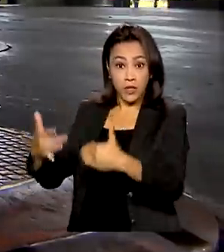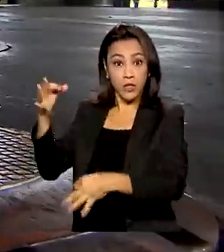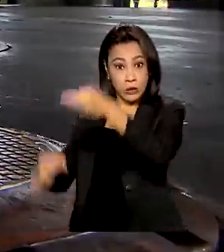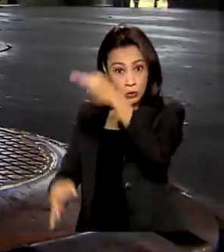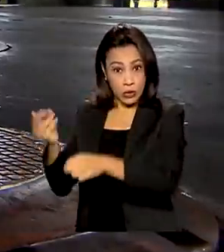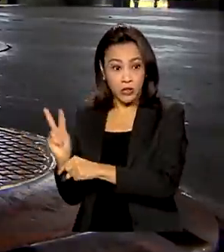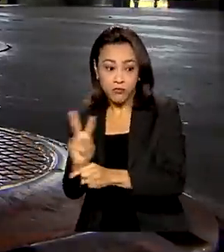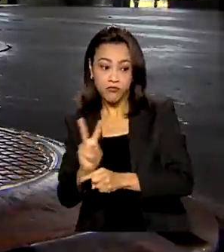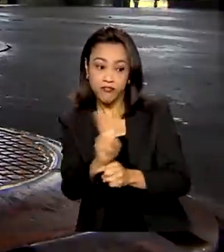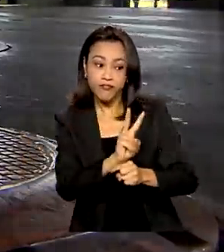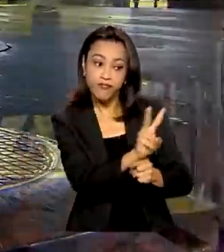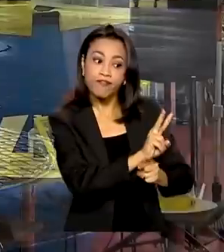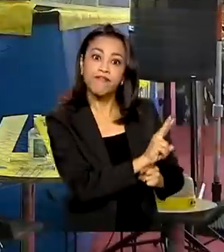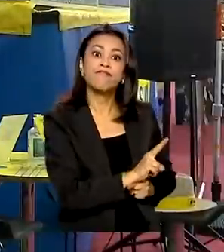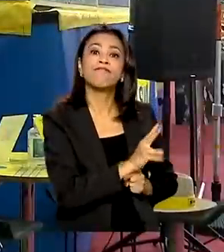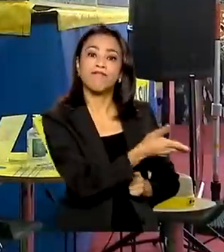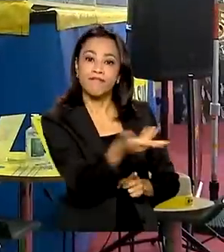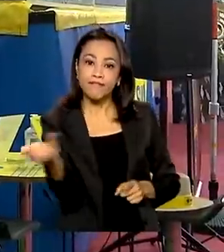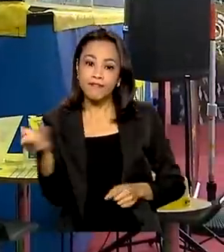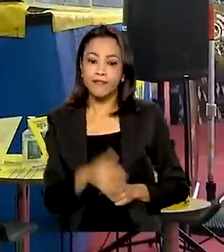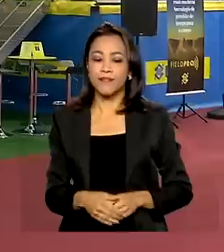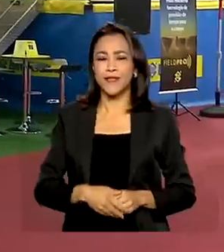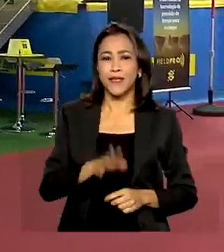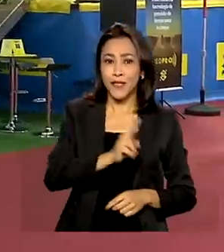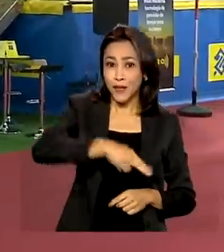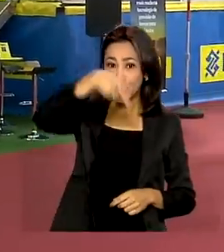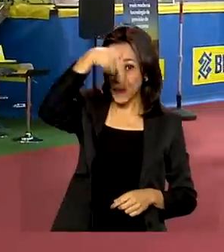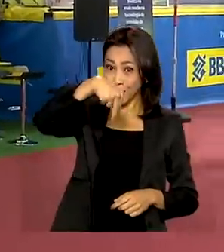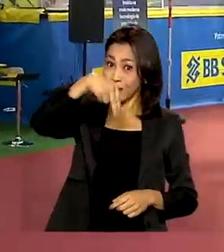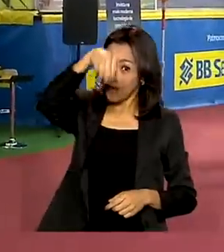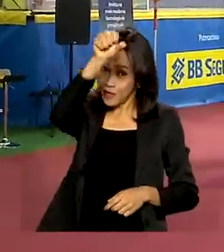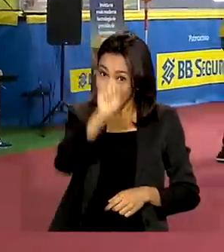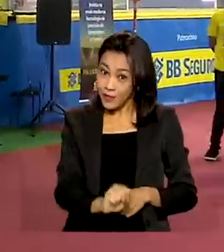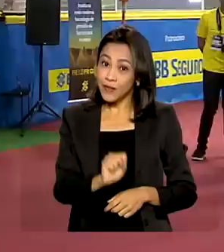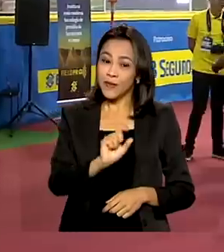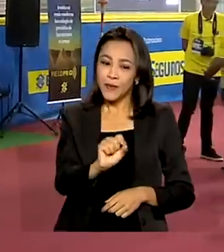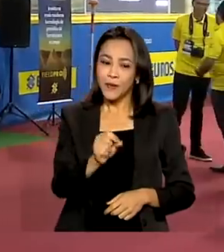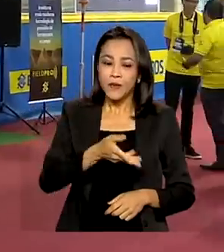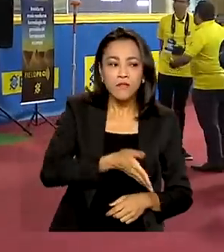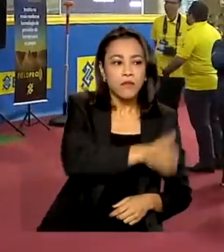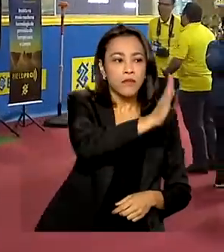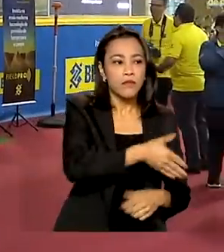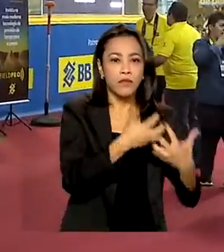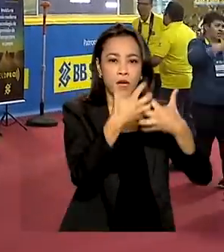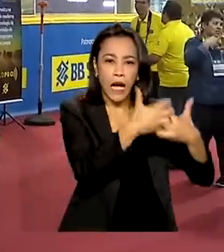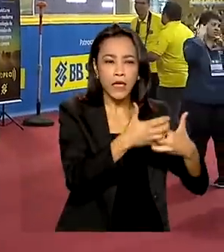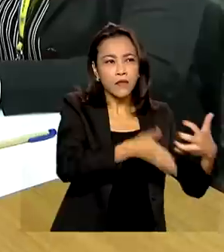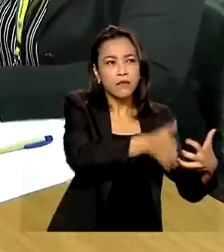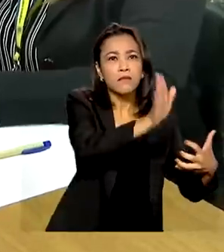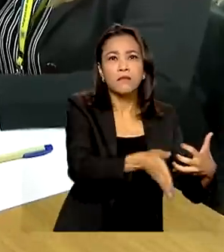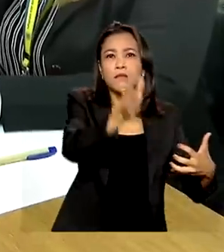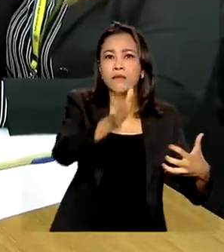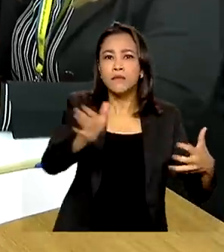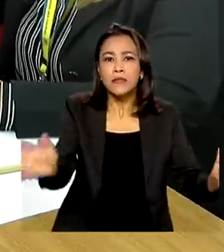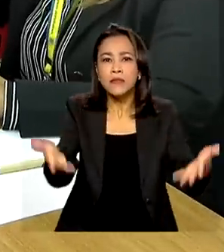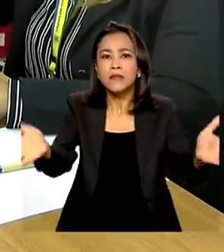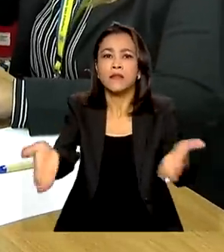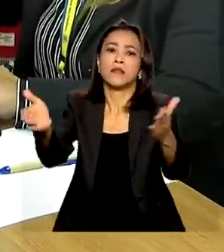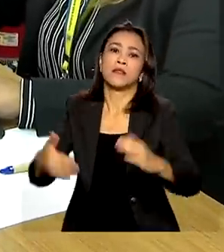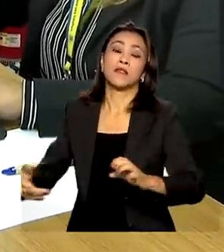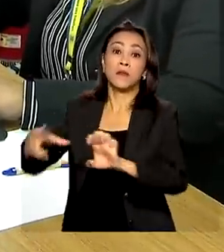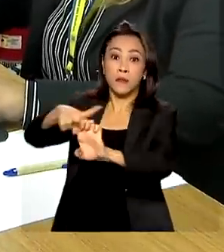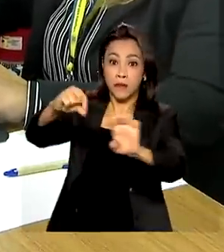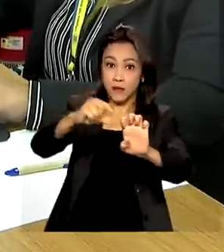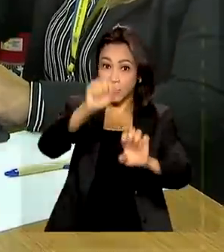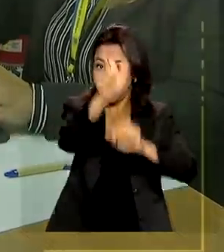nos postos. De norte a sul, Carreta Agro percorre país e incentiva empreendedorismo